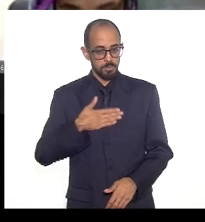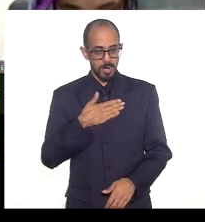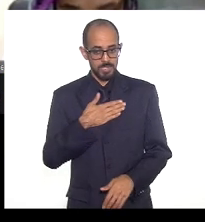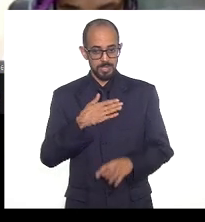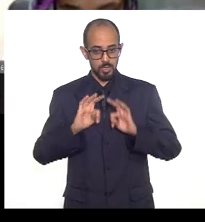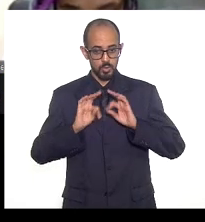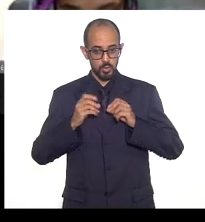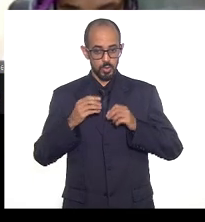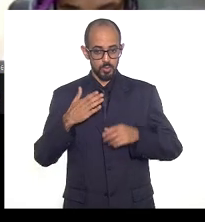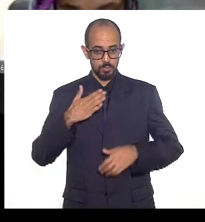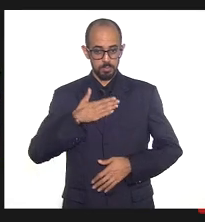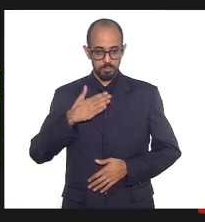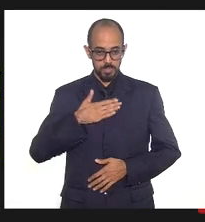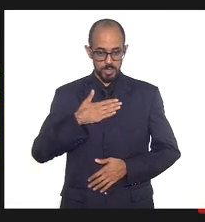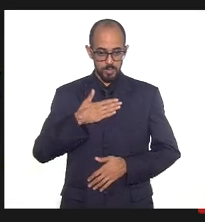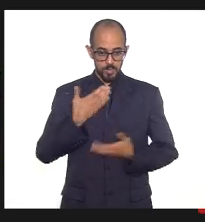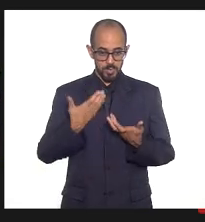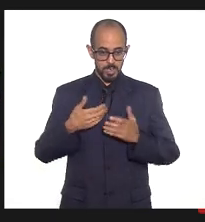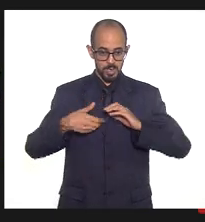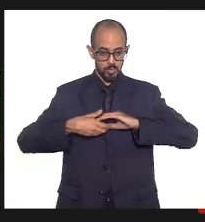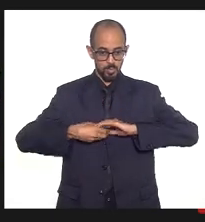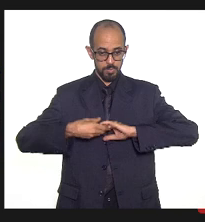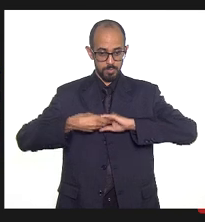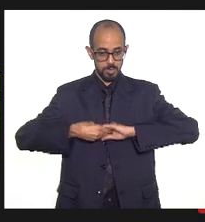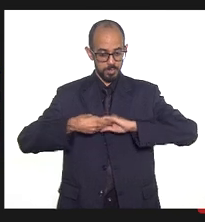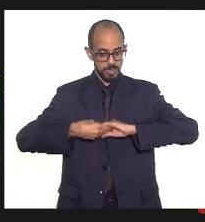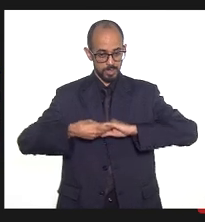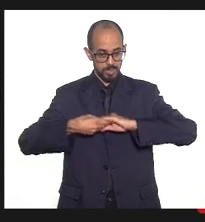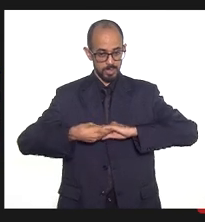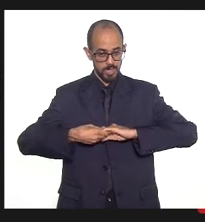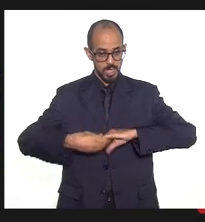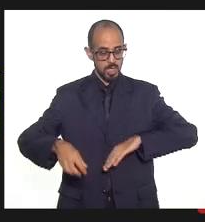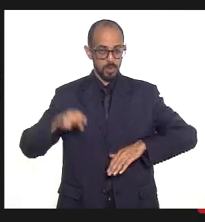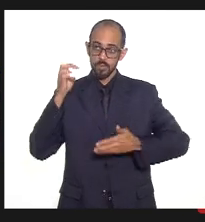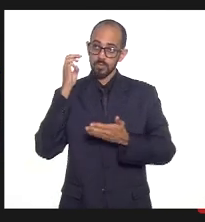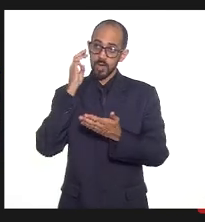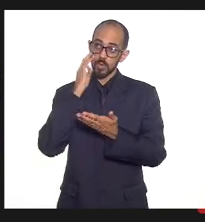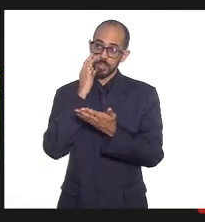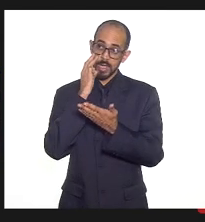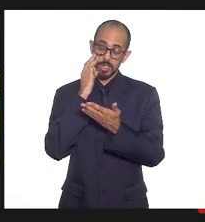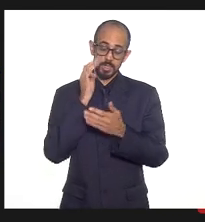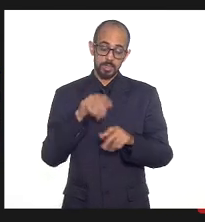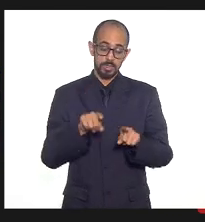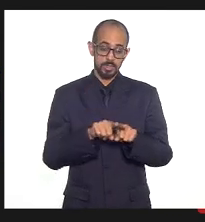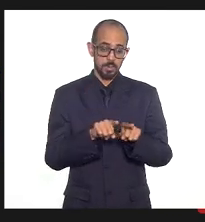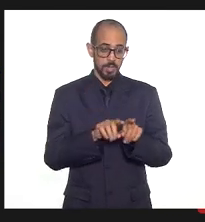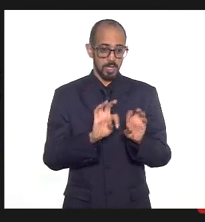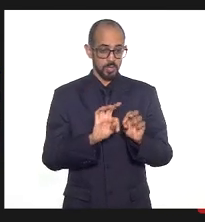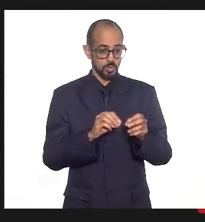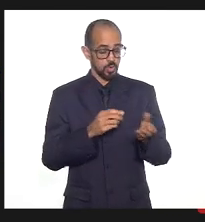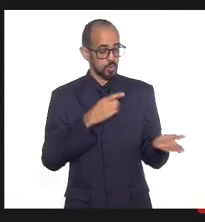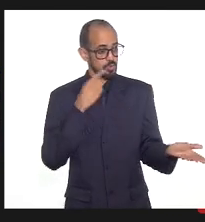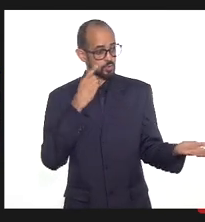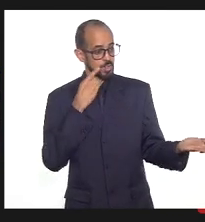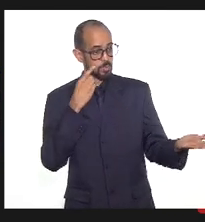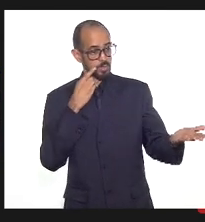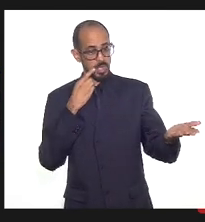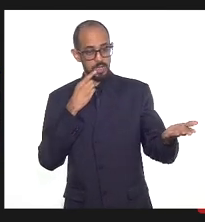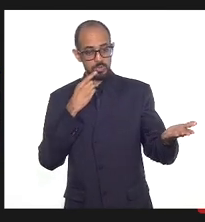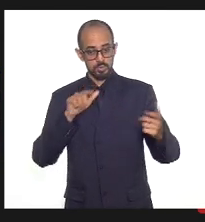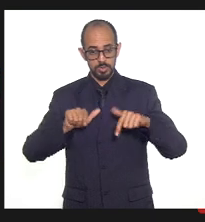ABI. Quero cumprimentar o deputado Valdec e toda essa pleia de grandes deputados aí nesse